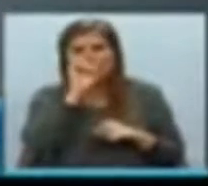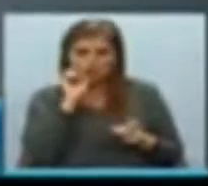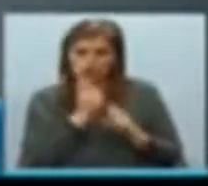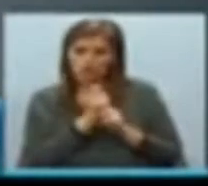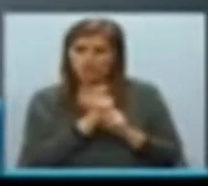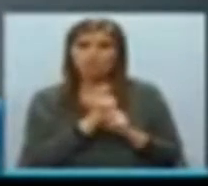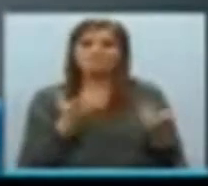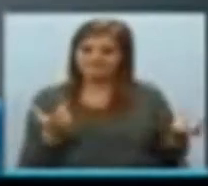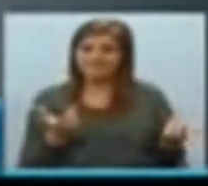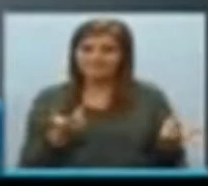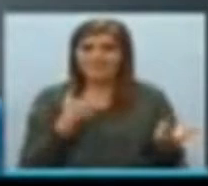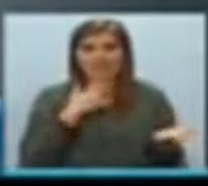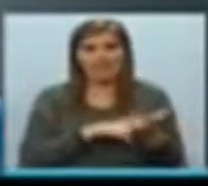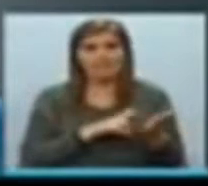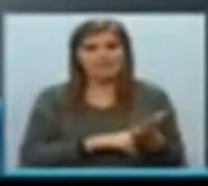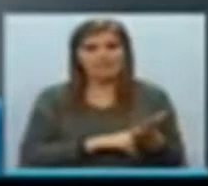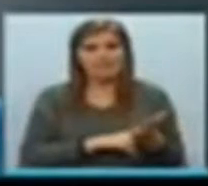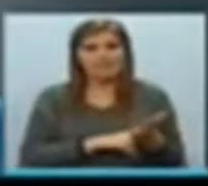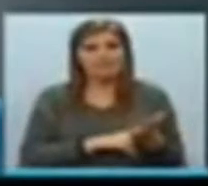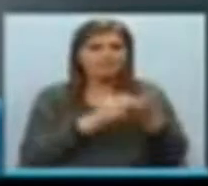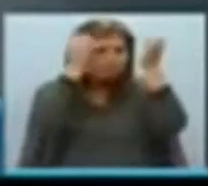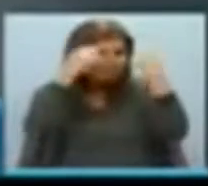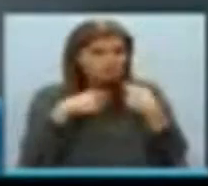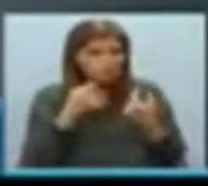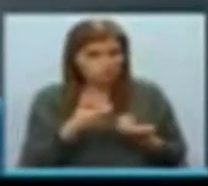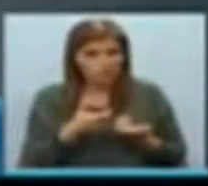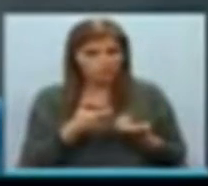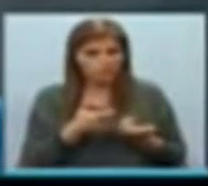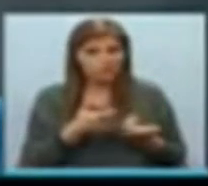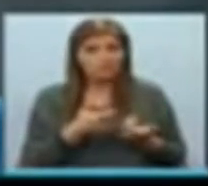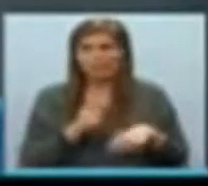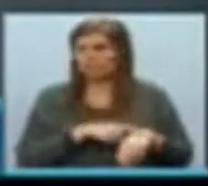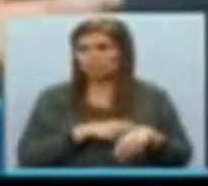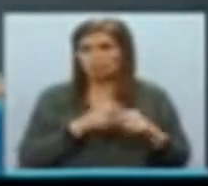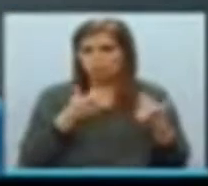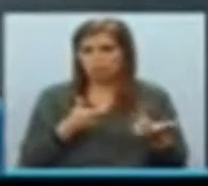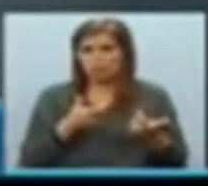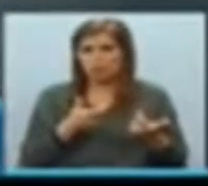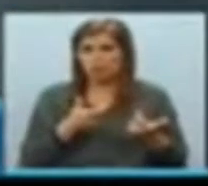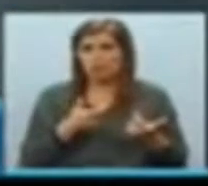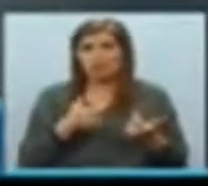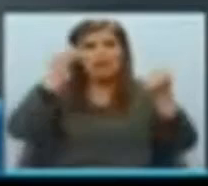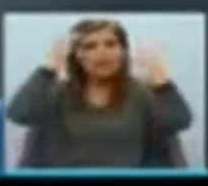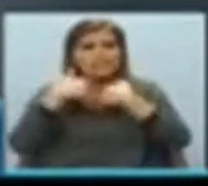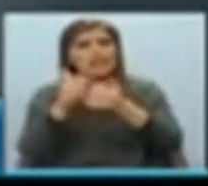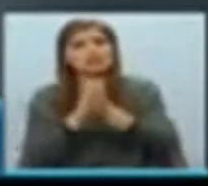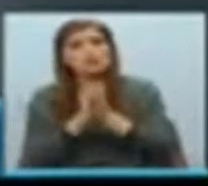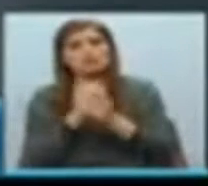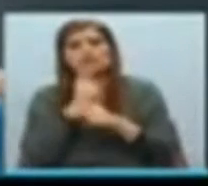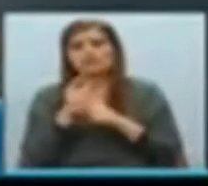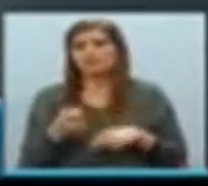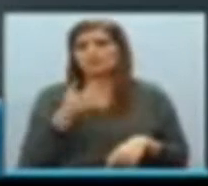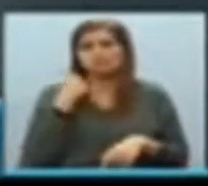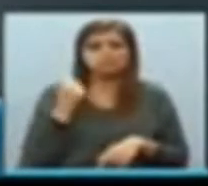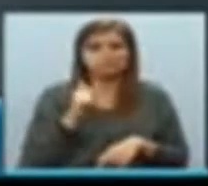engana é ainda é pouca gente é muita gente por pouco tempo mas não podemos ganhar tudo certo tudo e